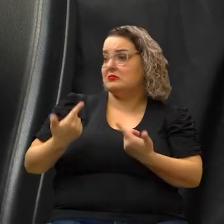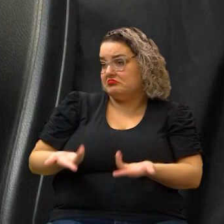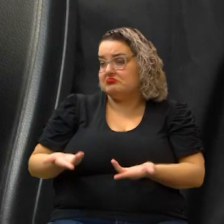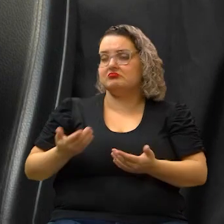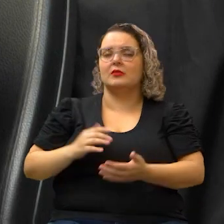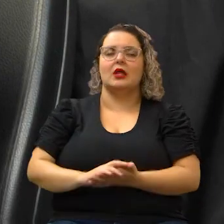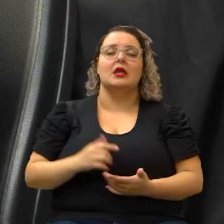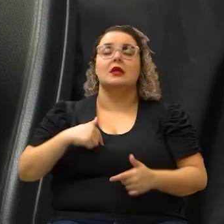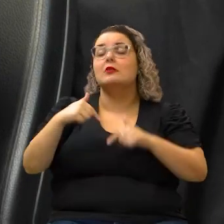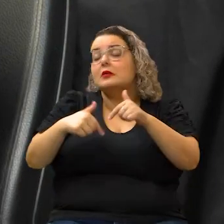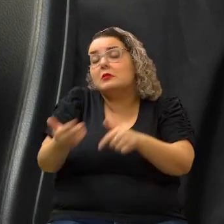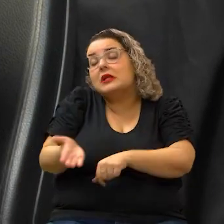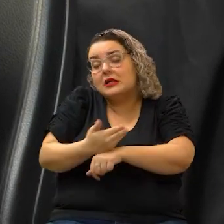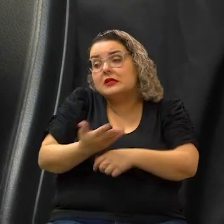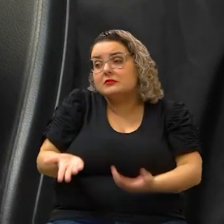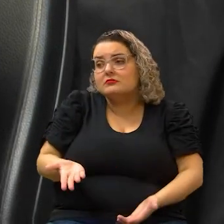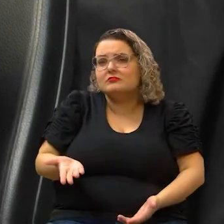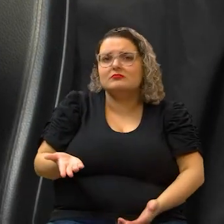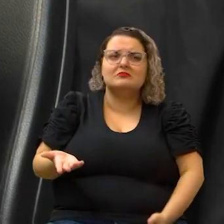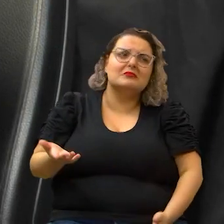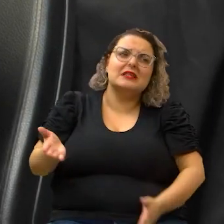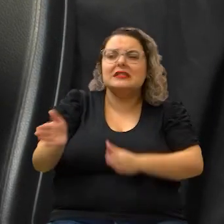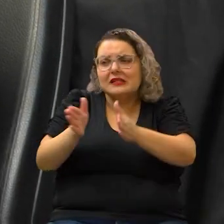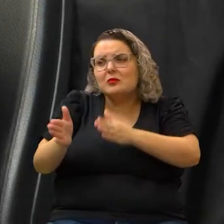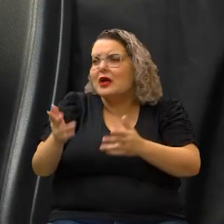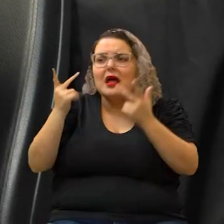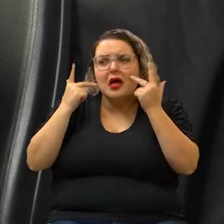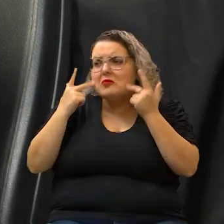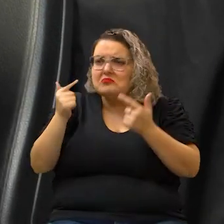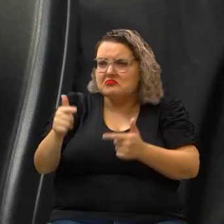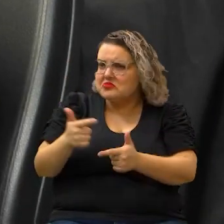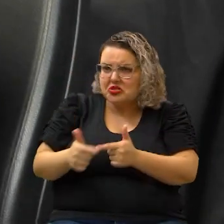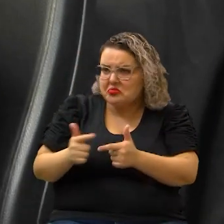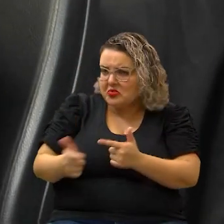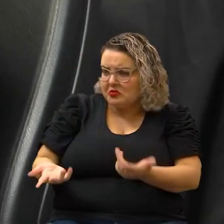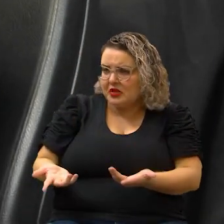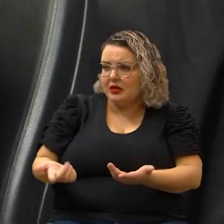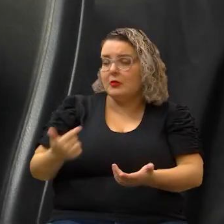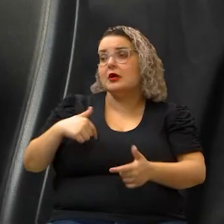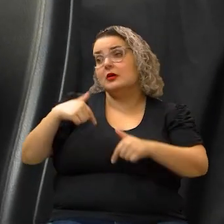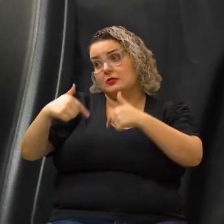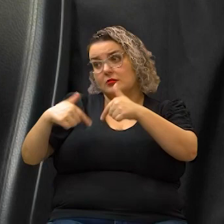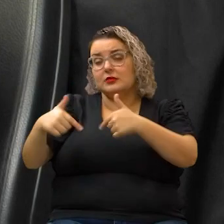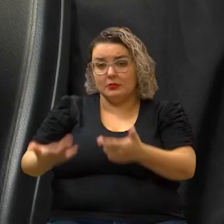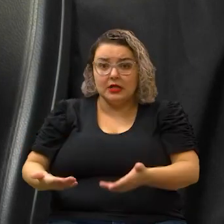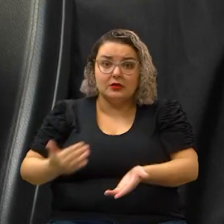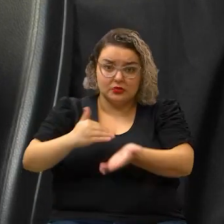trabalhar precocemente, mas naquela época era na boa, né? Não tinha nenhum problema. E eu fui trabalhar no